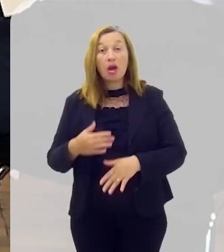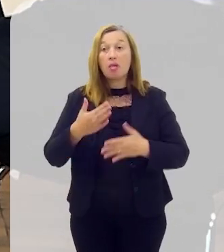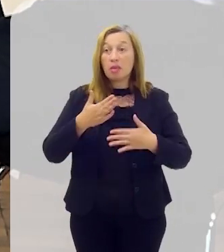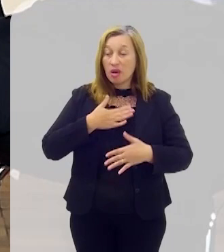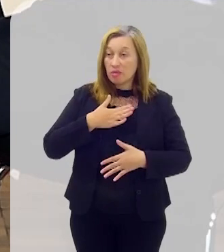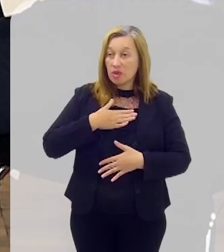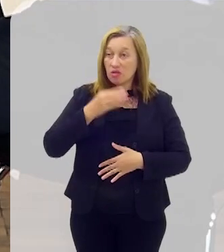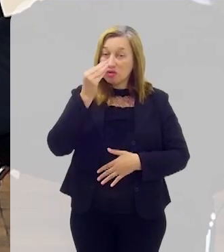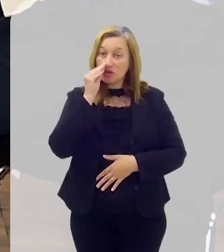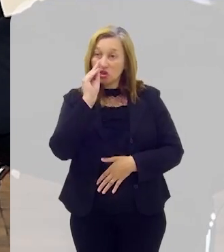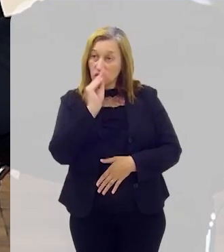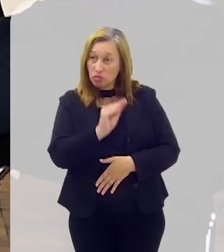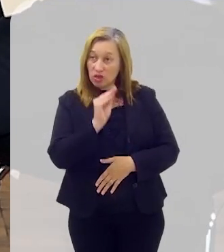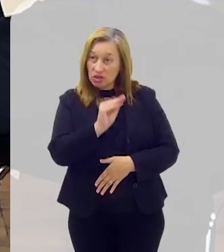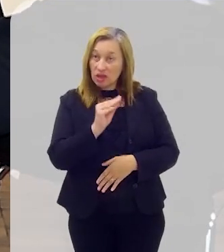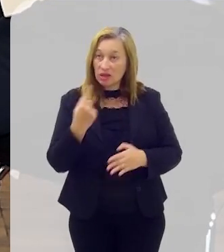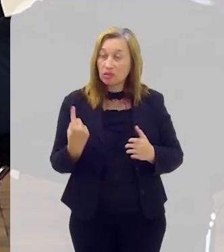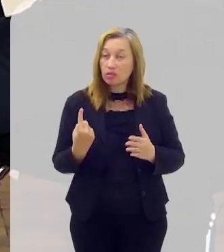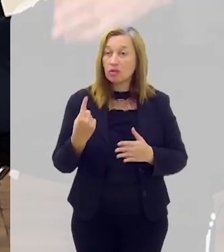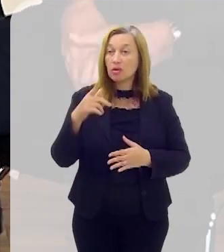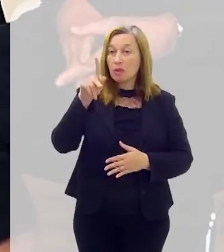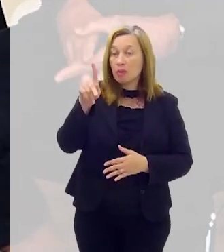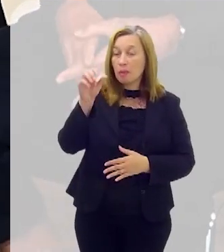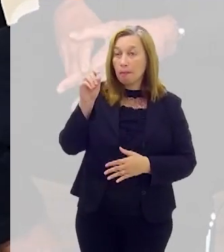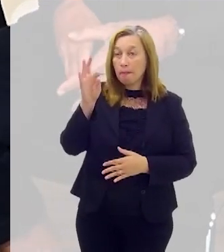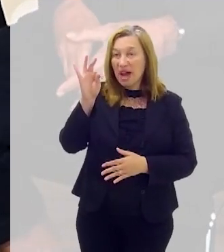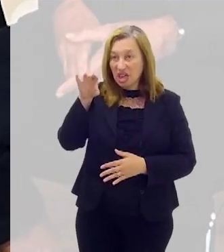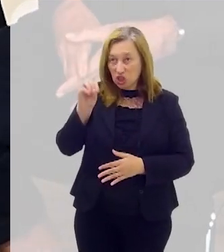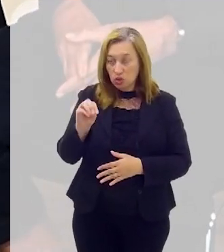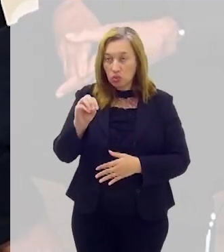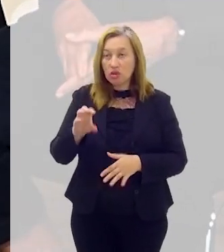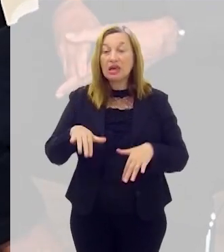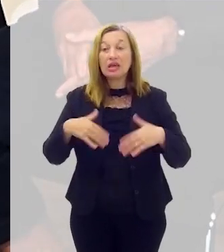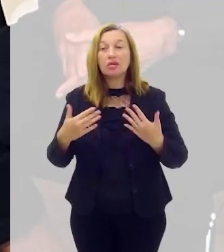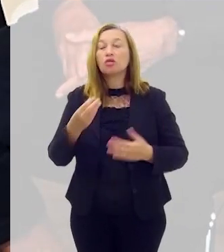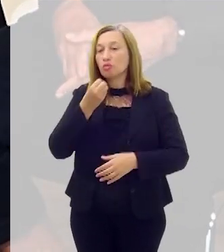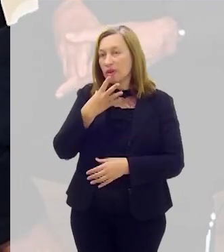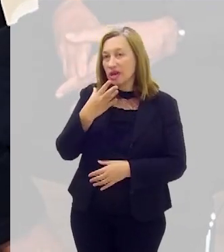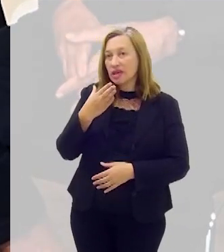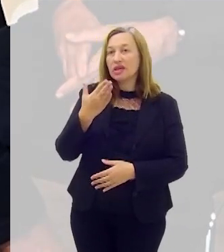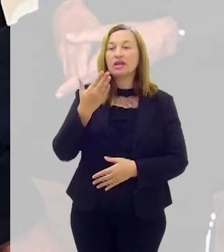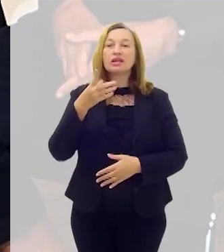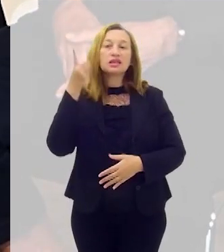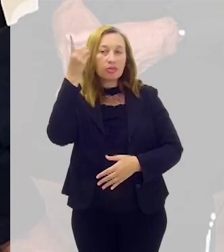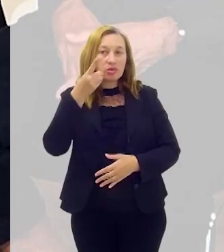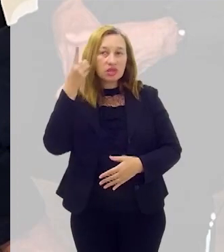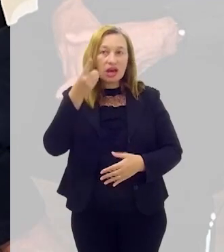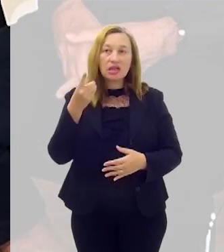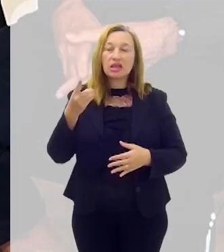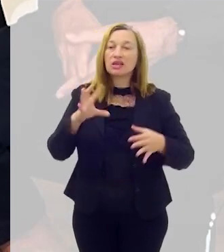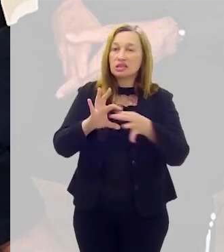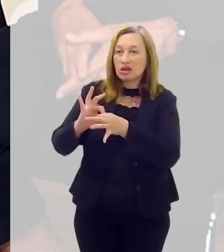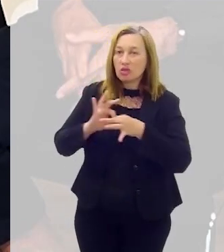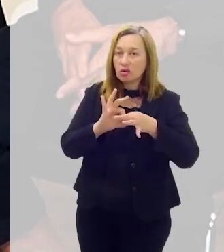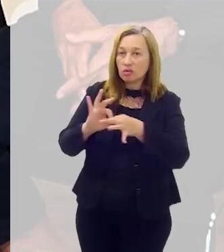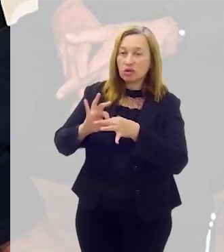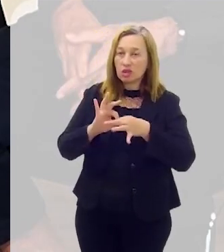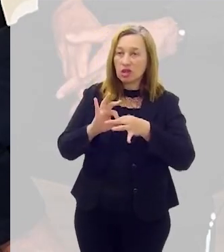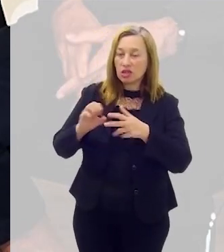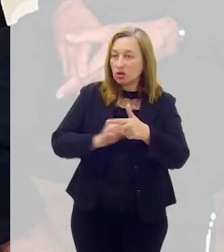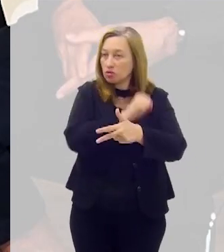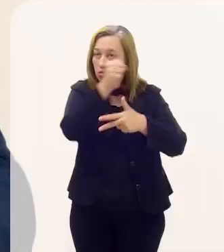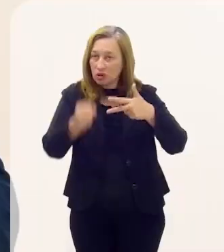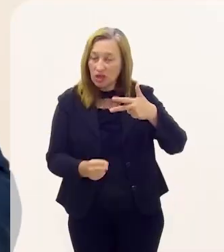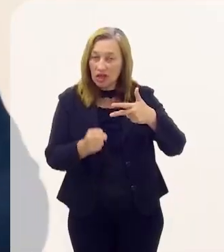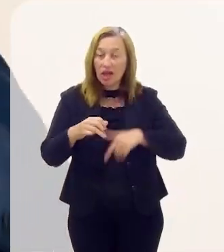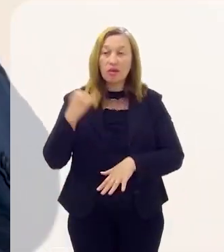foi desrespeitado o Pacto Federativo. Muito bem, deputado. Isso só interessa a todos nós, essa harmonia entre os poderes, porque